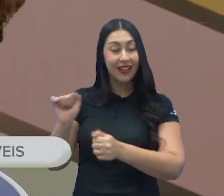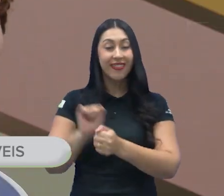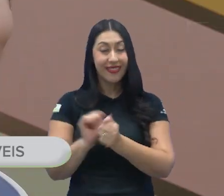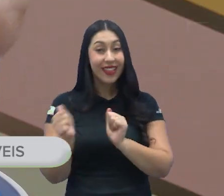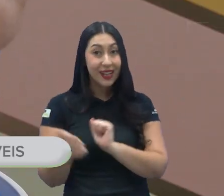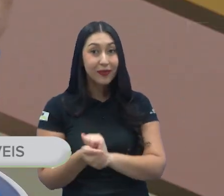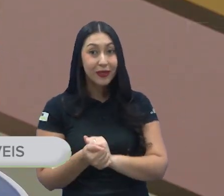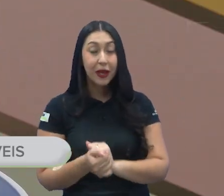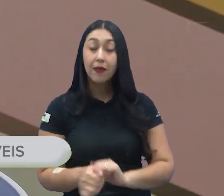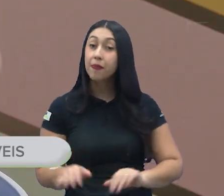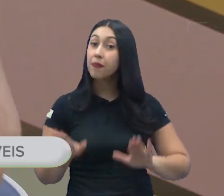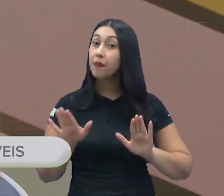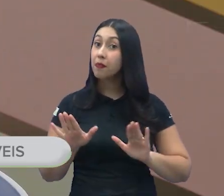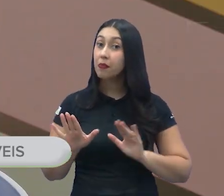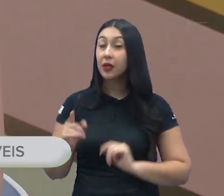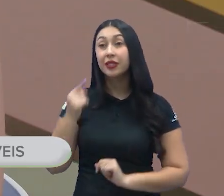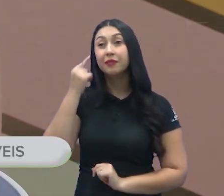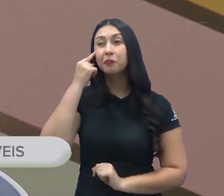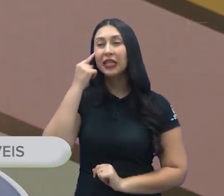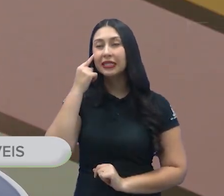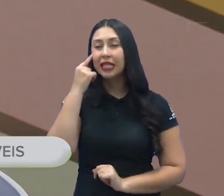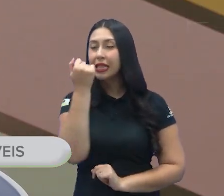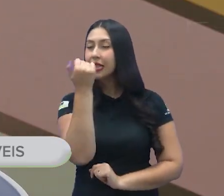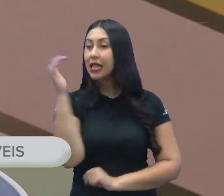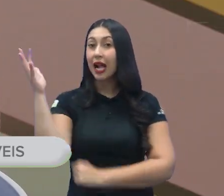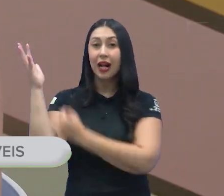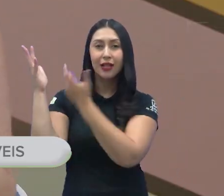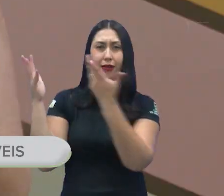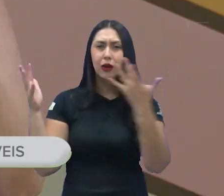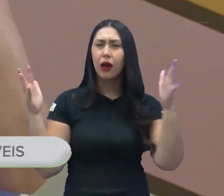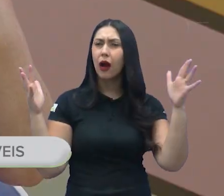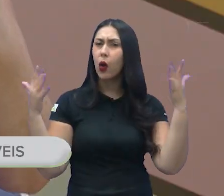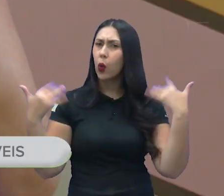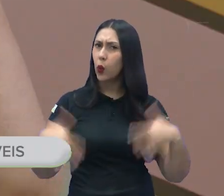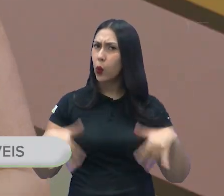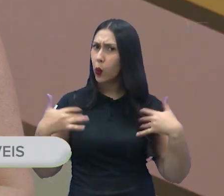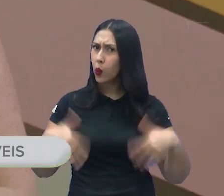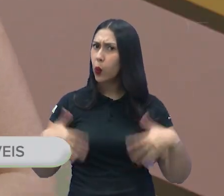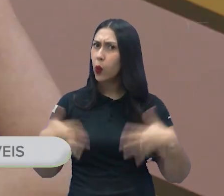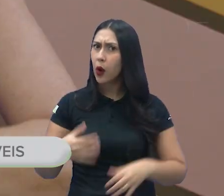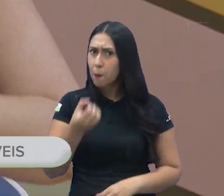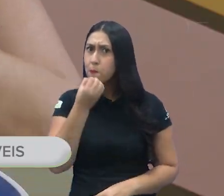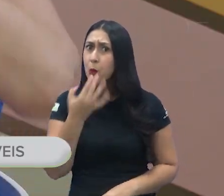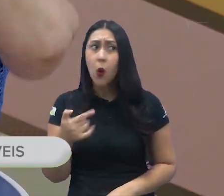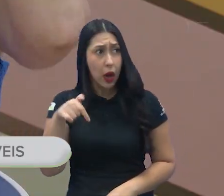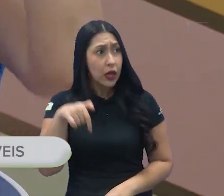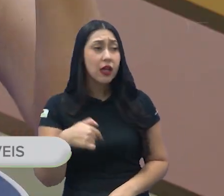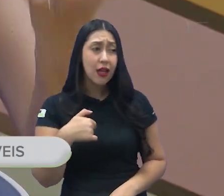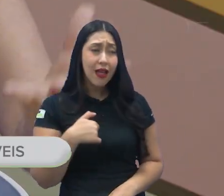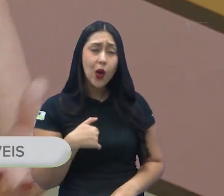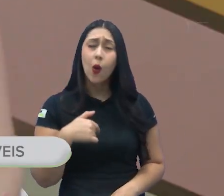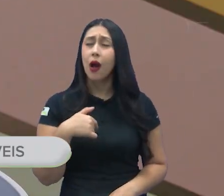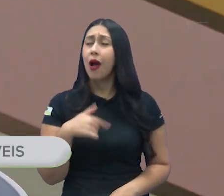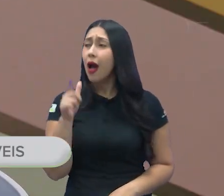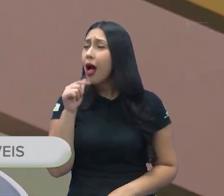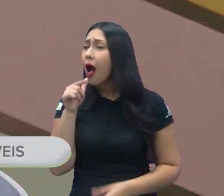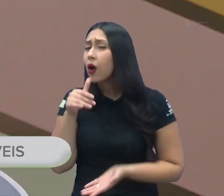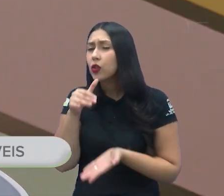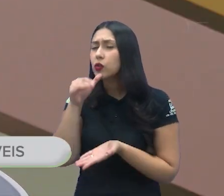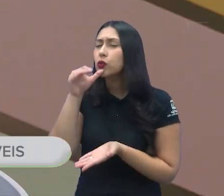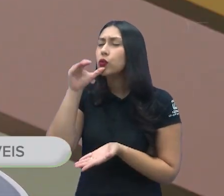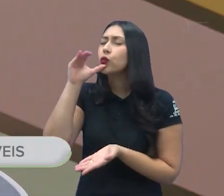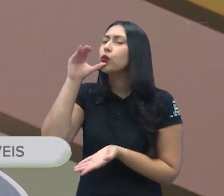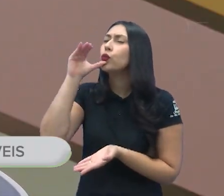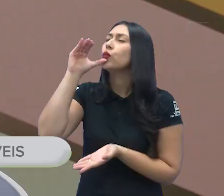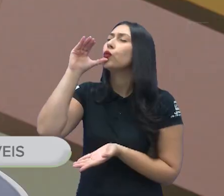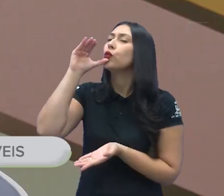Mas vamos pensar na água na natureza. Muito boa, quantas vezes vocês me ofereceram água, com esse calor todo mundo precisa tomar muita água e